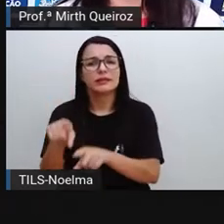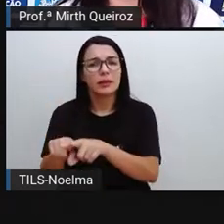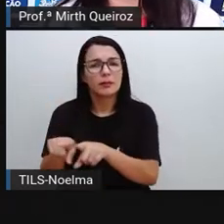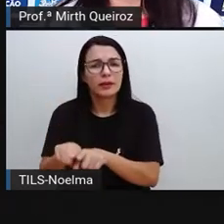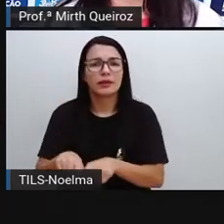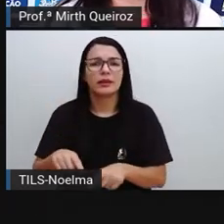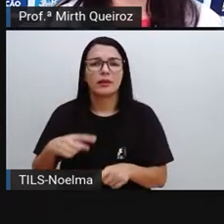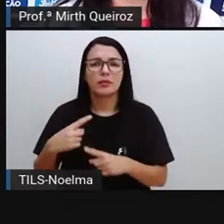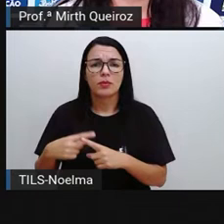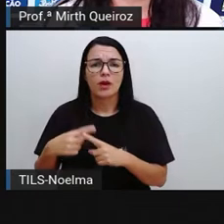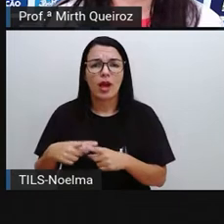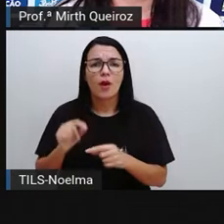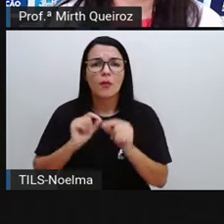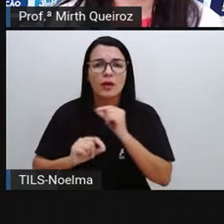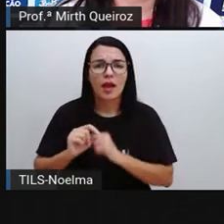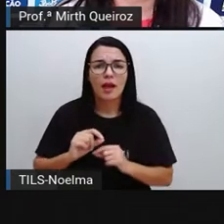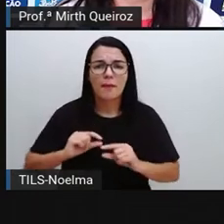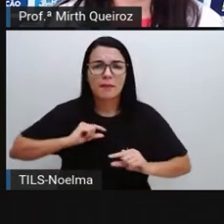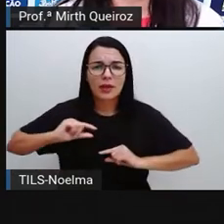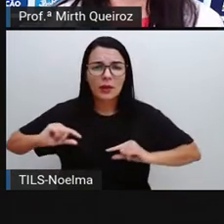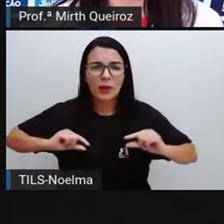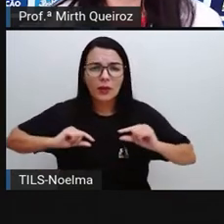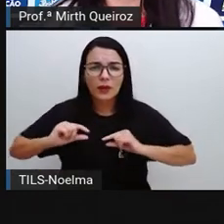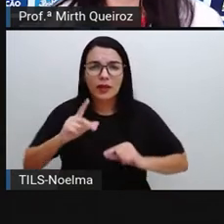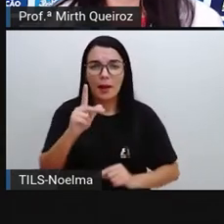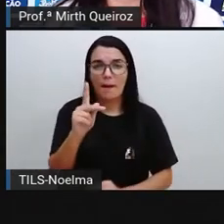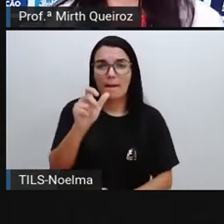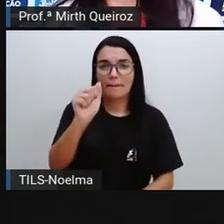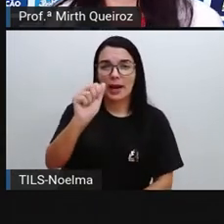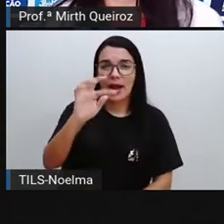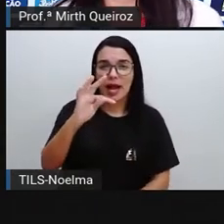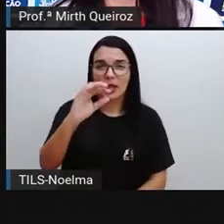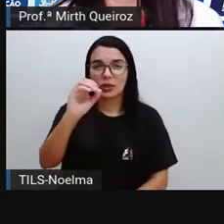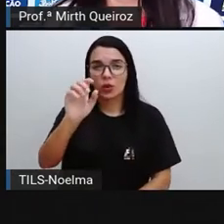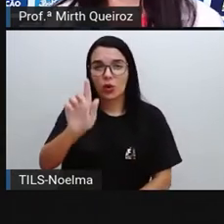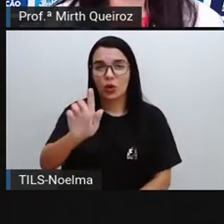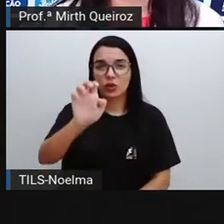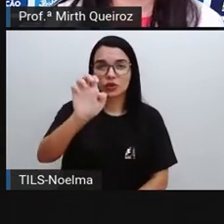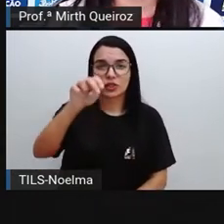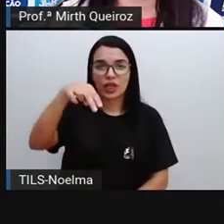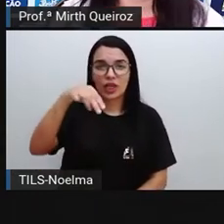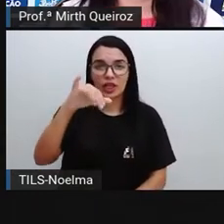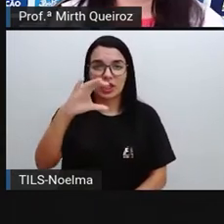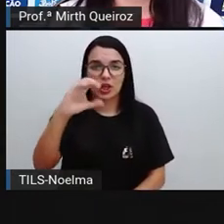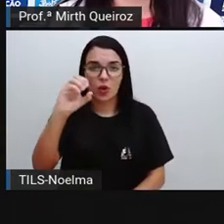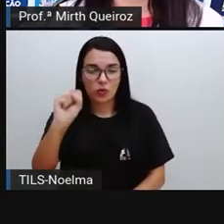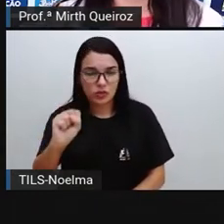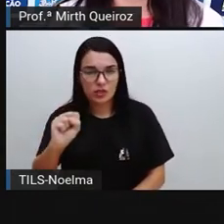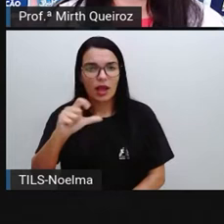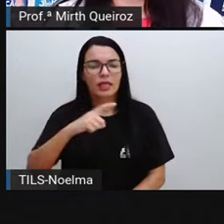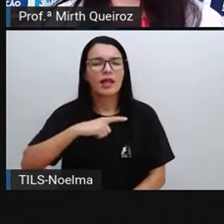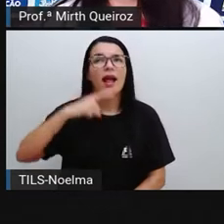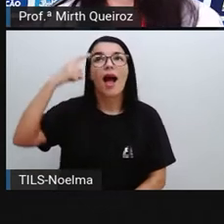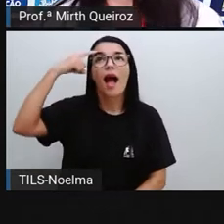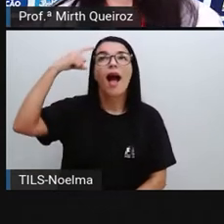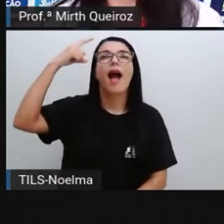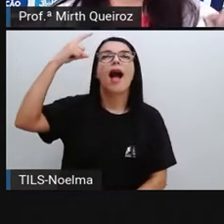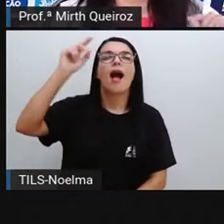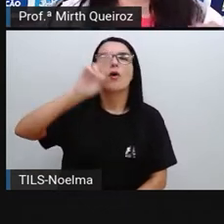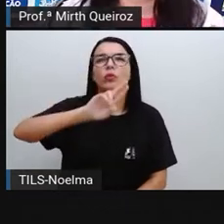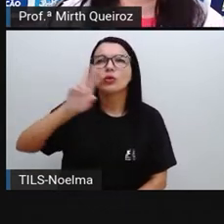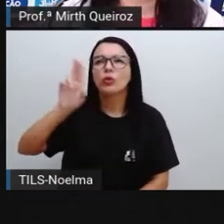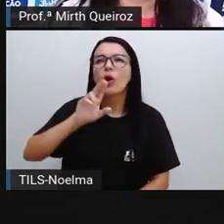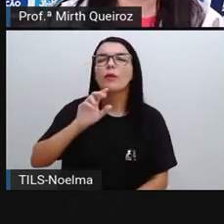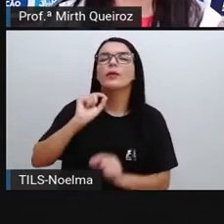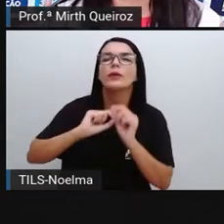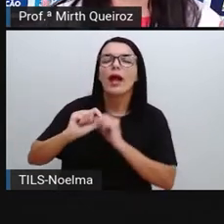micro-organismos patogênicos. Então, todas as vezes que vocês ouvirem essa expressão, micro-organismo patogênico, vocês vão lembrar, ah, pro, já sei o